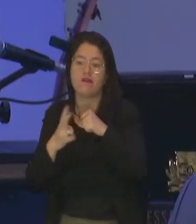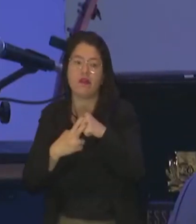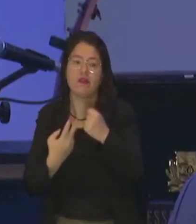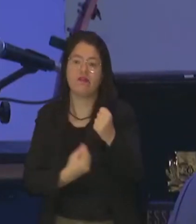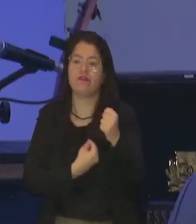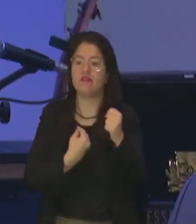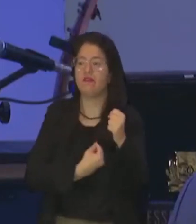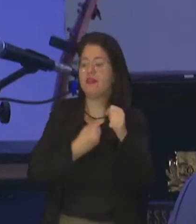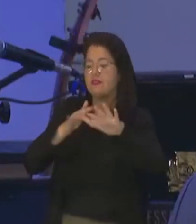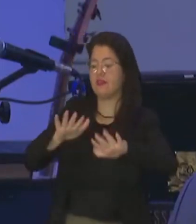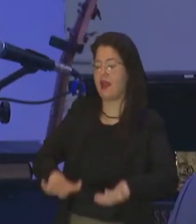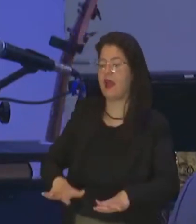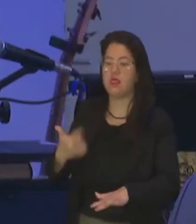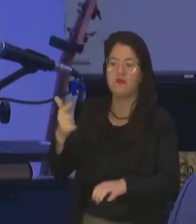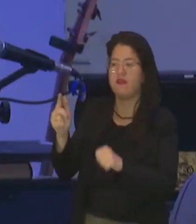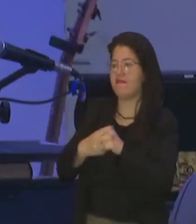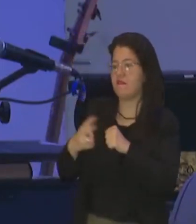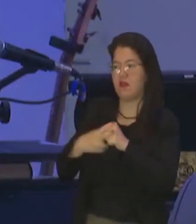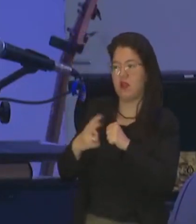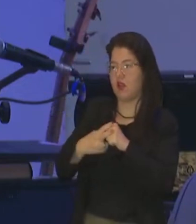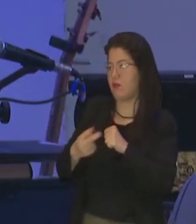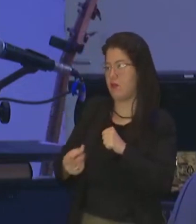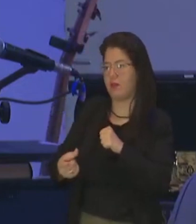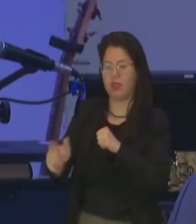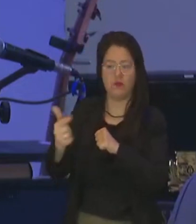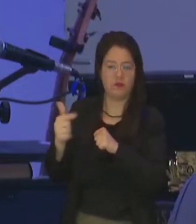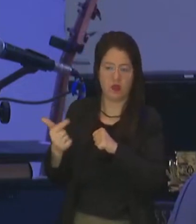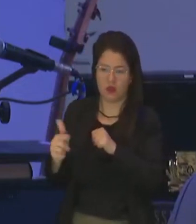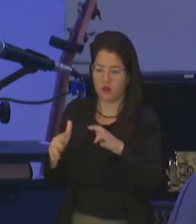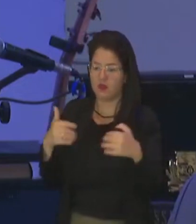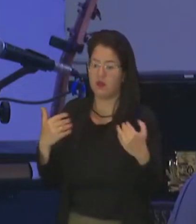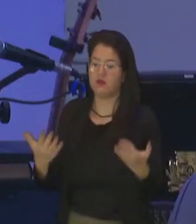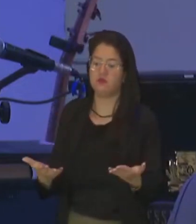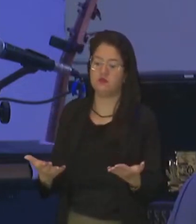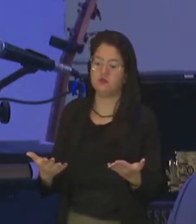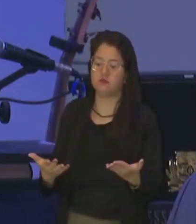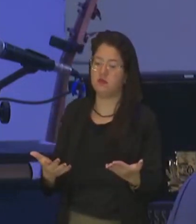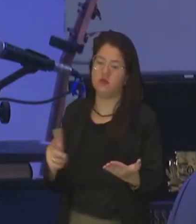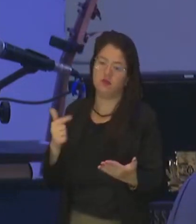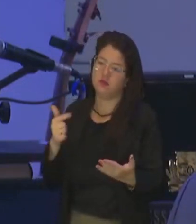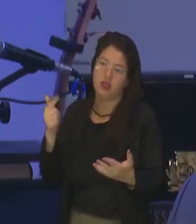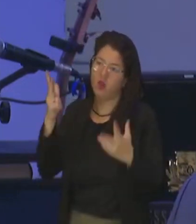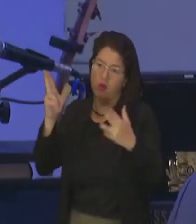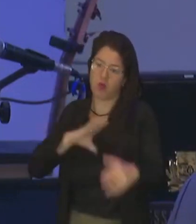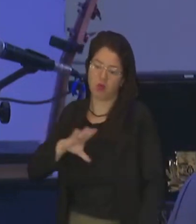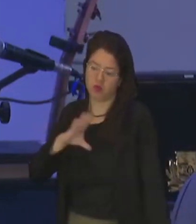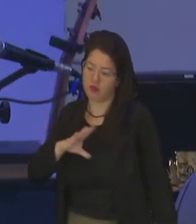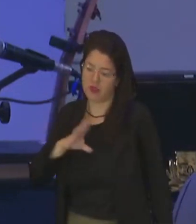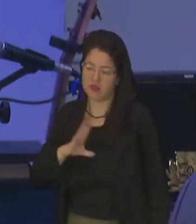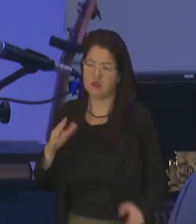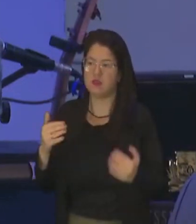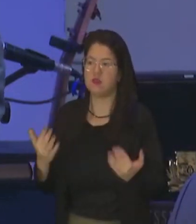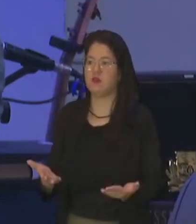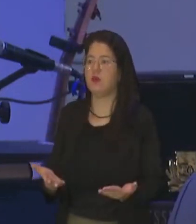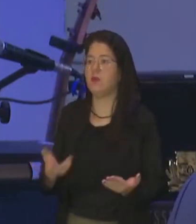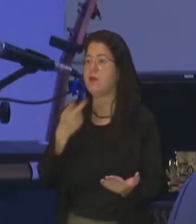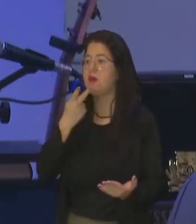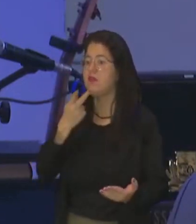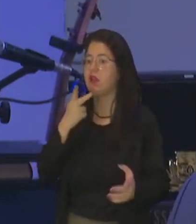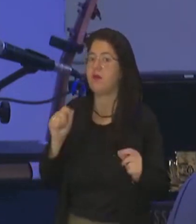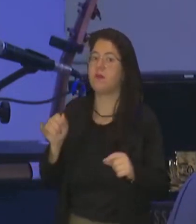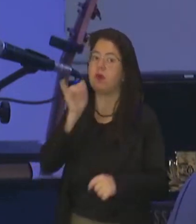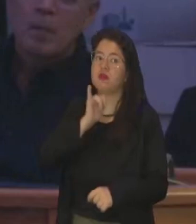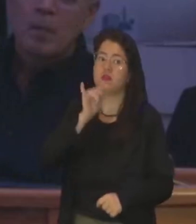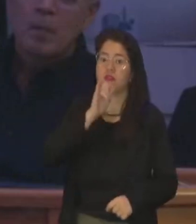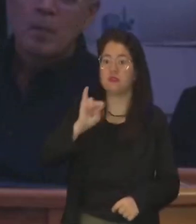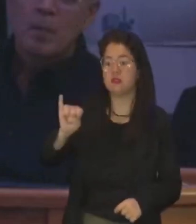estar, permanecer, durar, ficar. Então, não do jeito que nós usamos. Então, para dizer que, por exemplo,